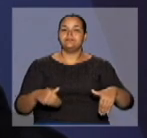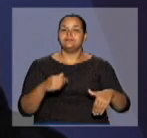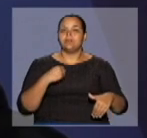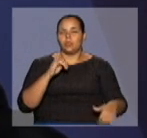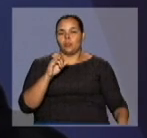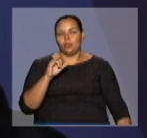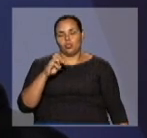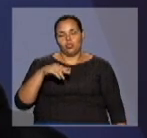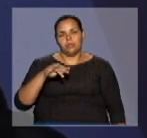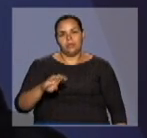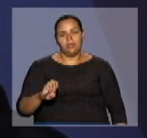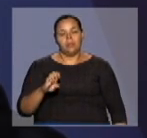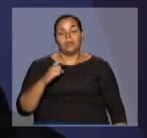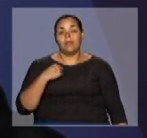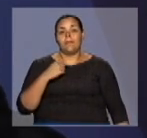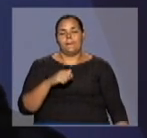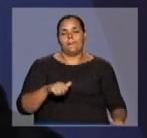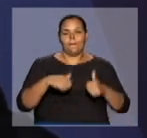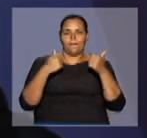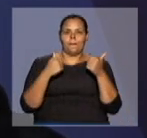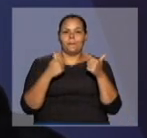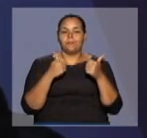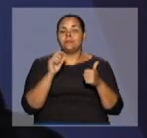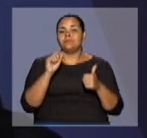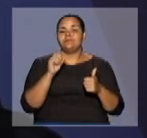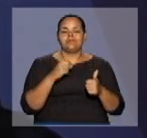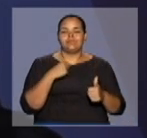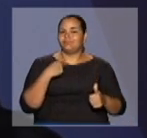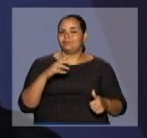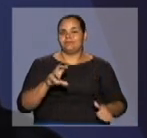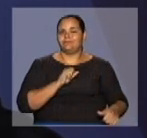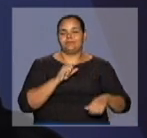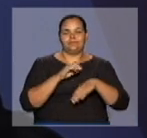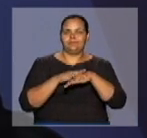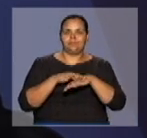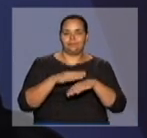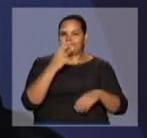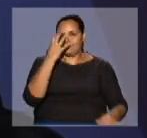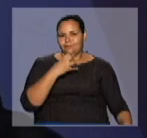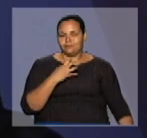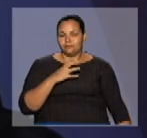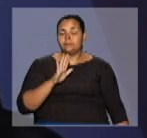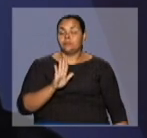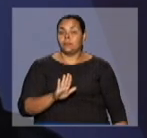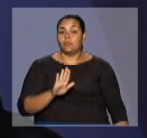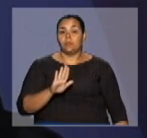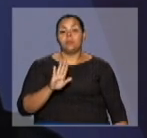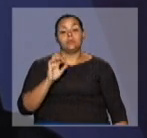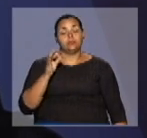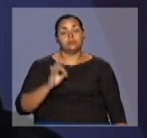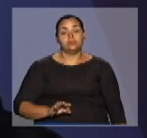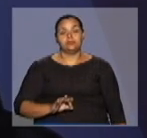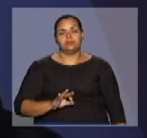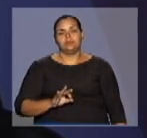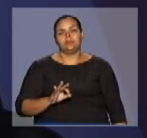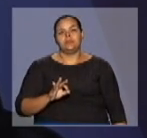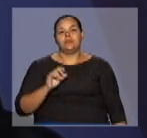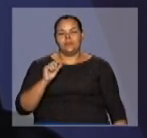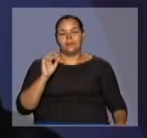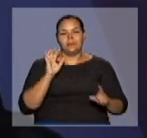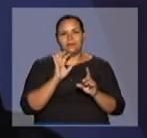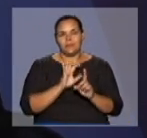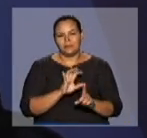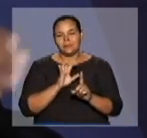chance de desenvolver uma doença mais grave. Isso é importante. Mas ela, com certeza,